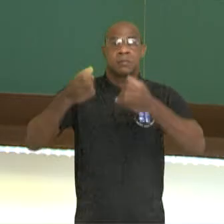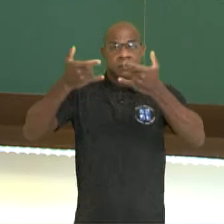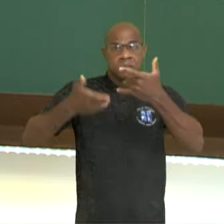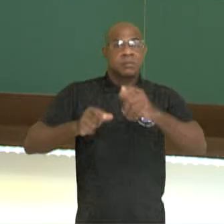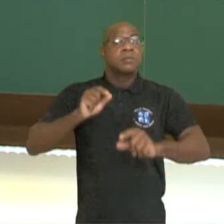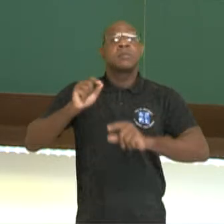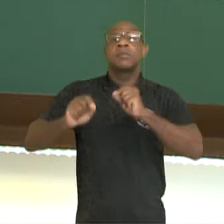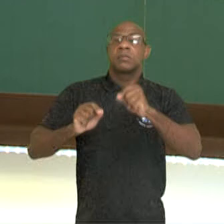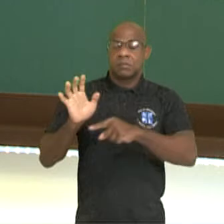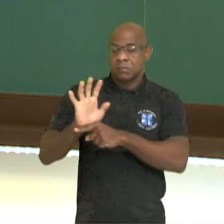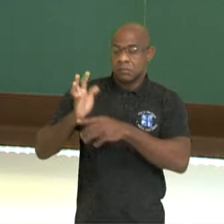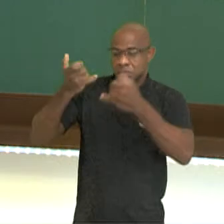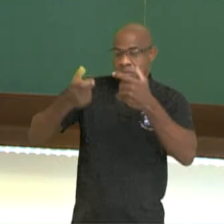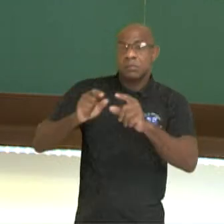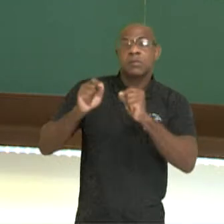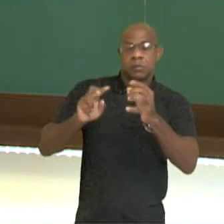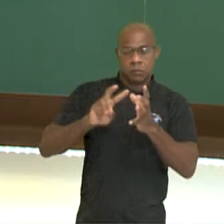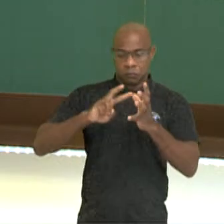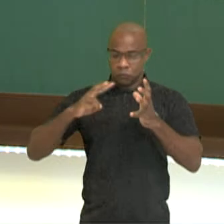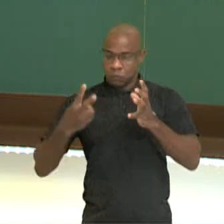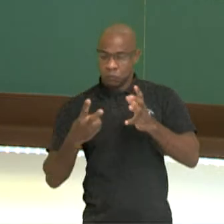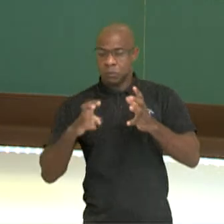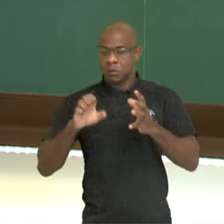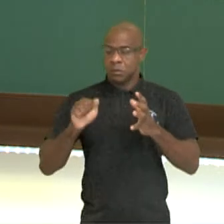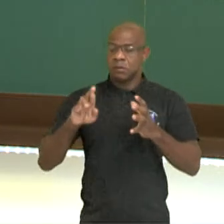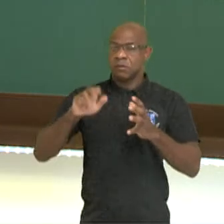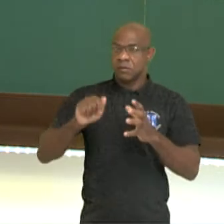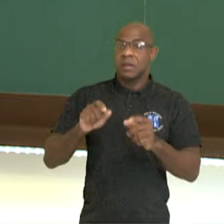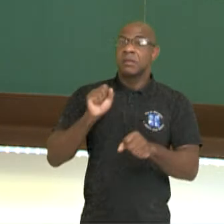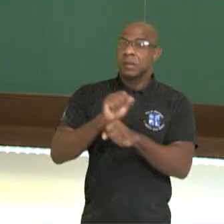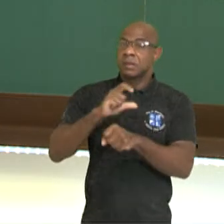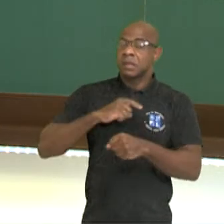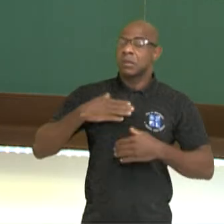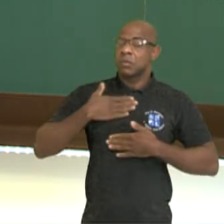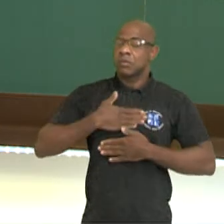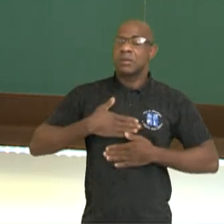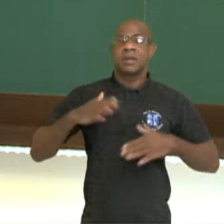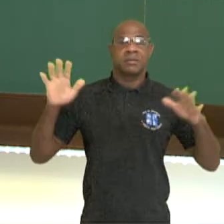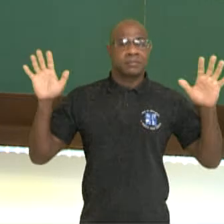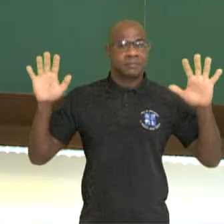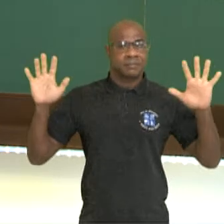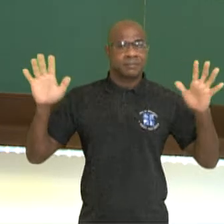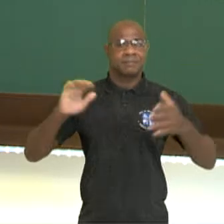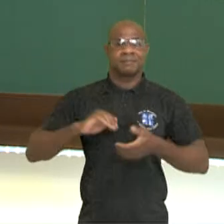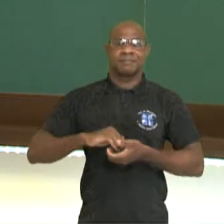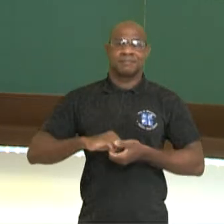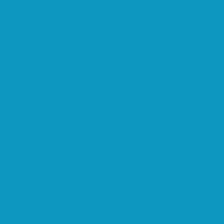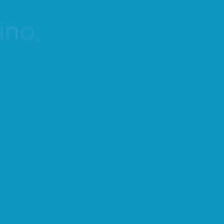especificamente sobre o volume da esfera, espero que vocês tenham gostado e até breve.